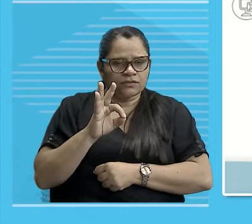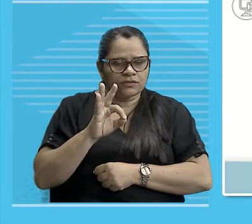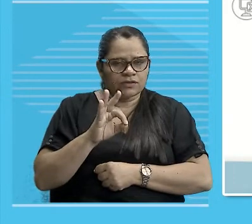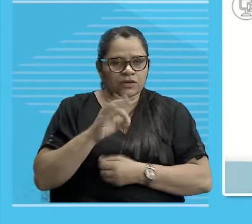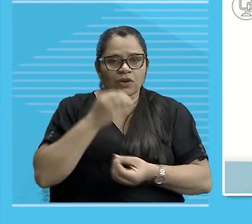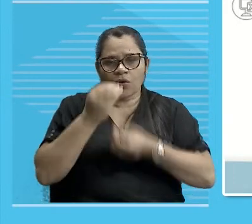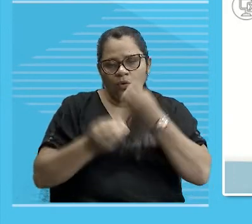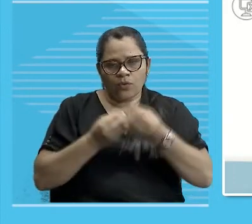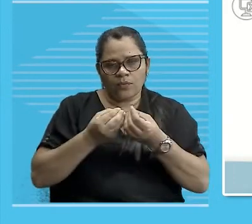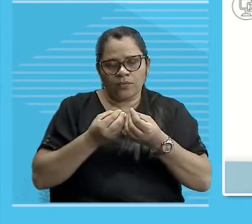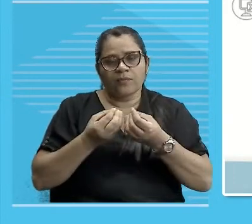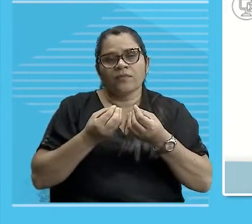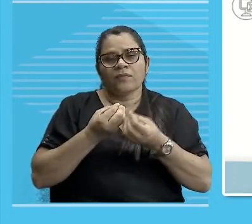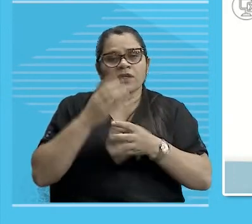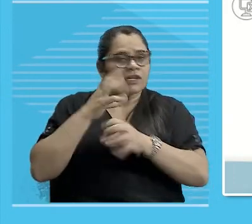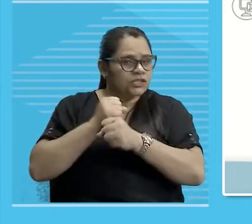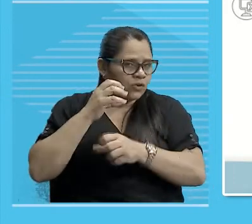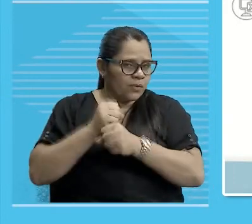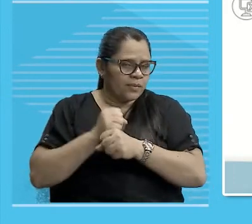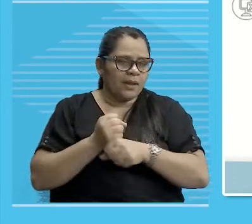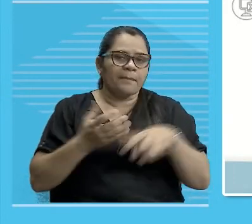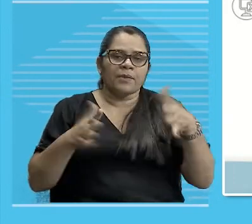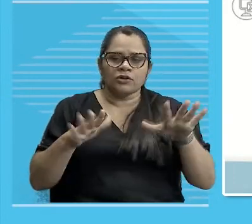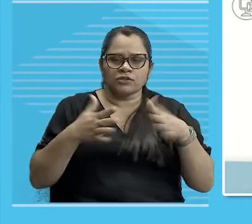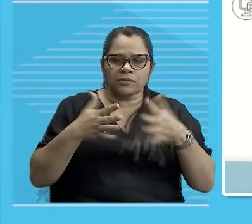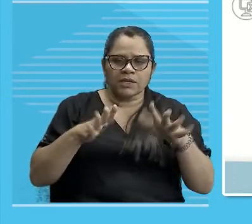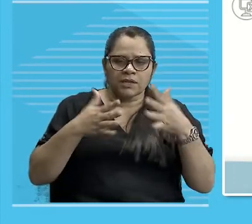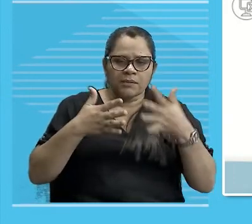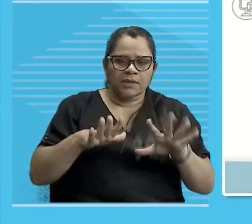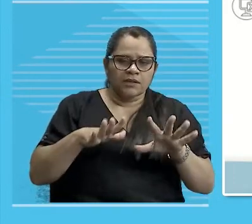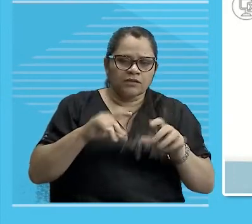dá aproximadamente